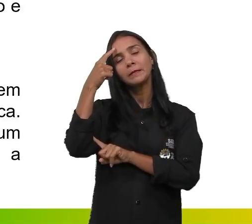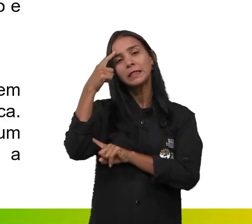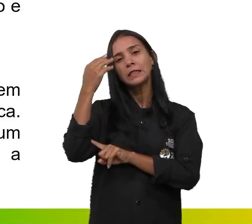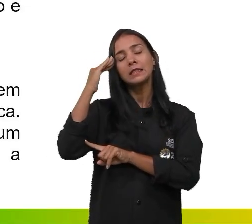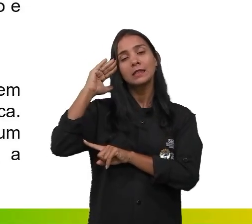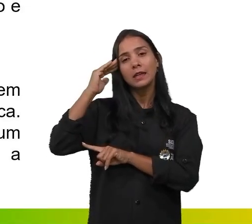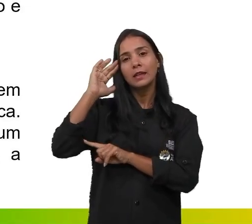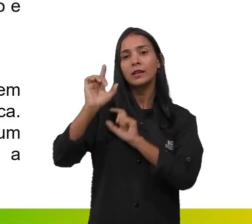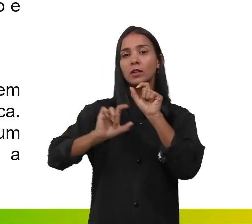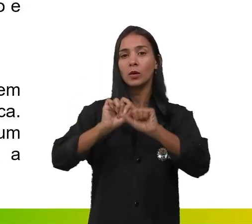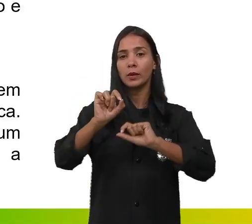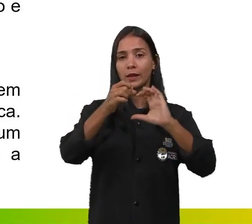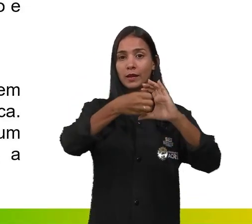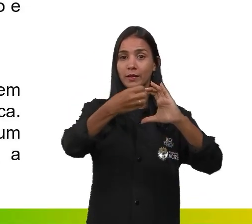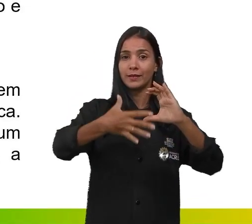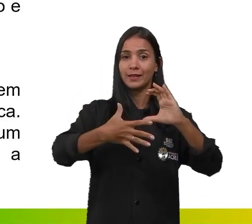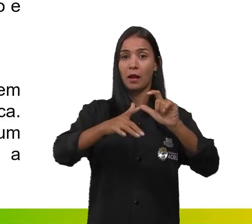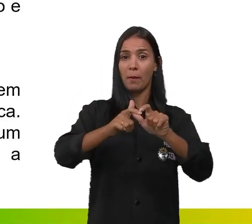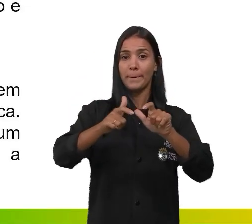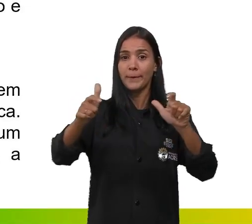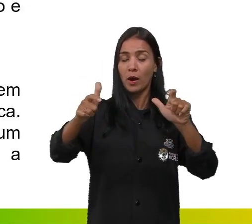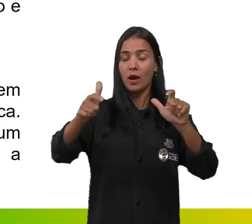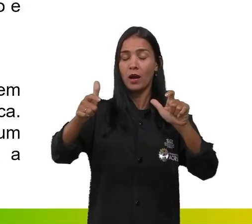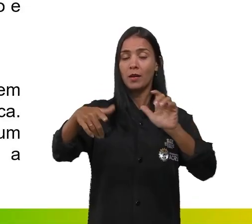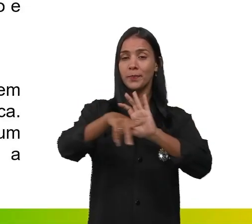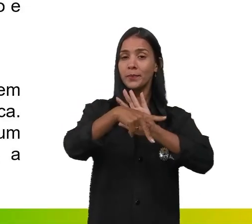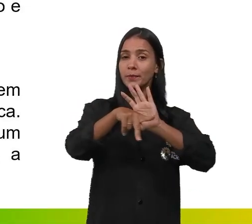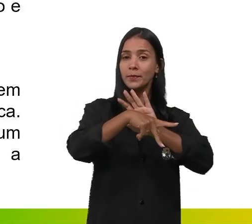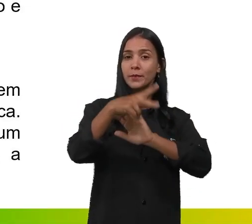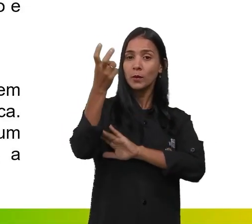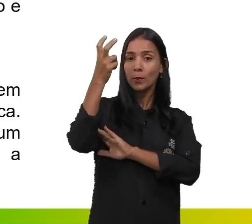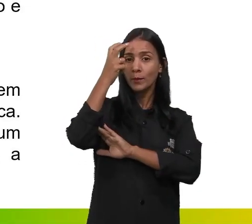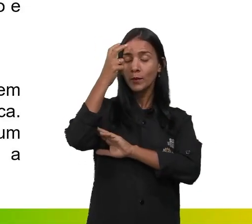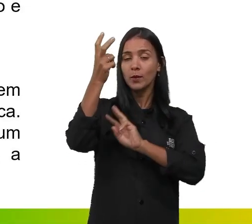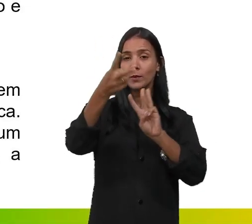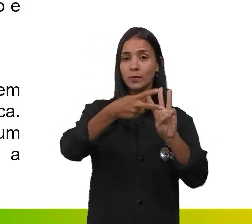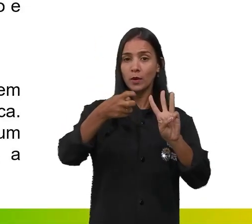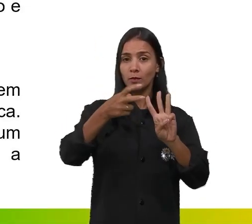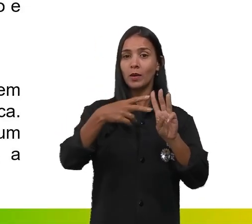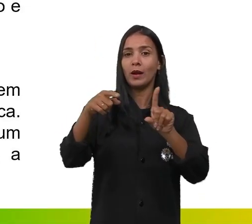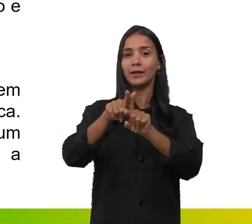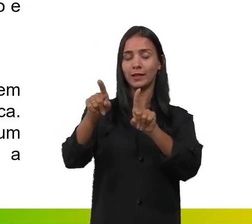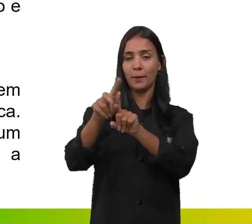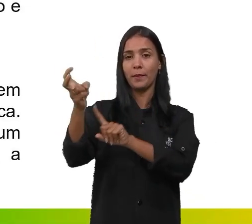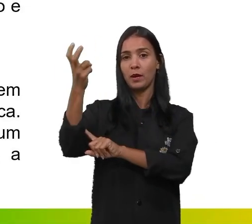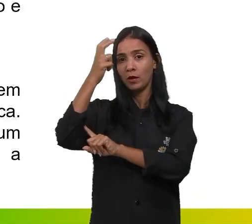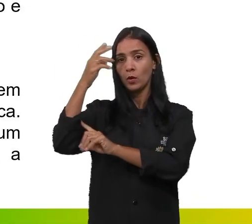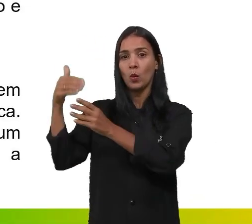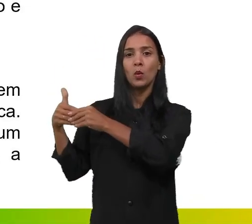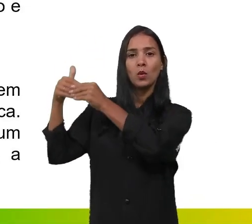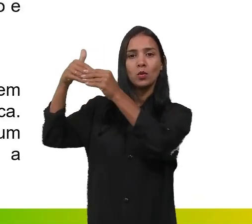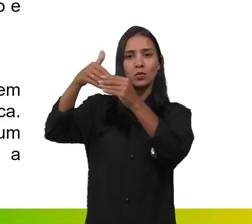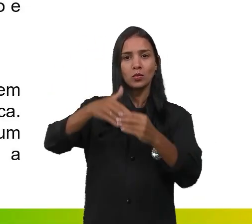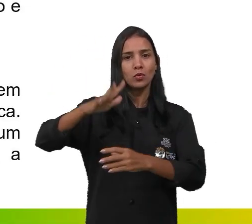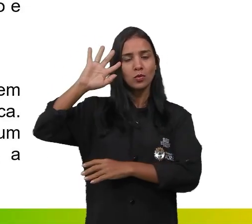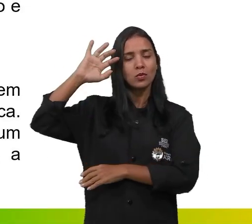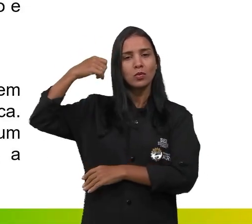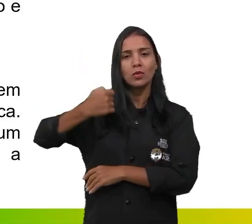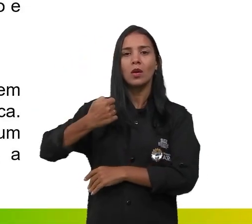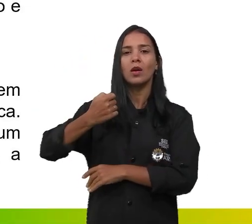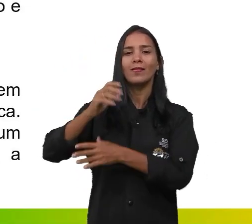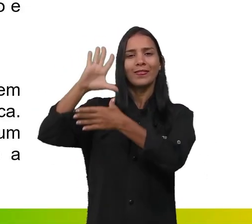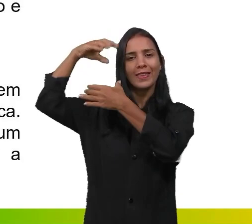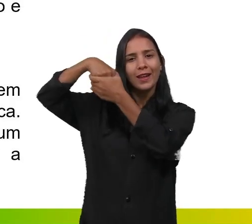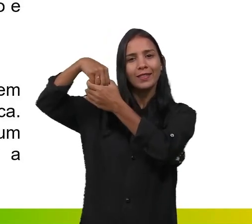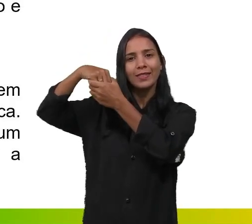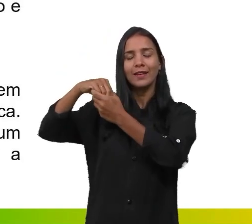esses aspectos mais amplos da cultura local e da cultura trazida da África devem estar no nosso imaginário,